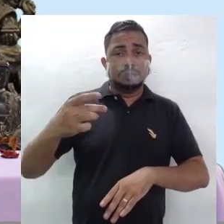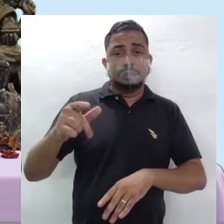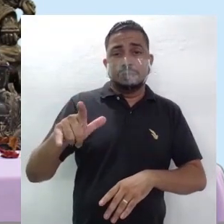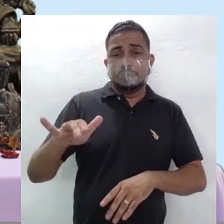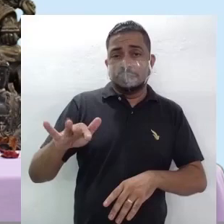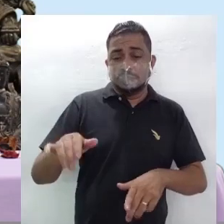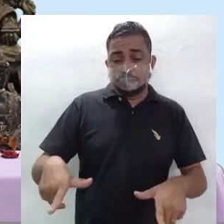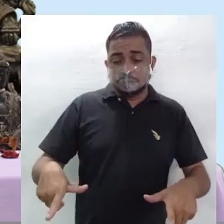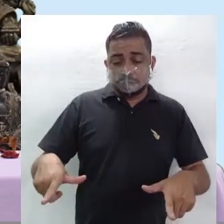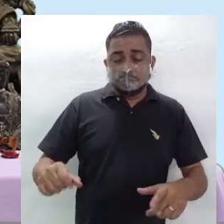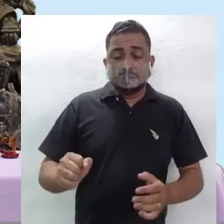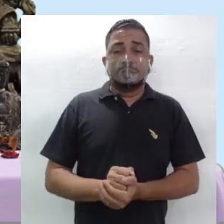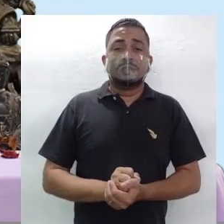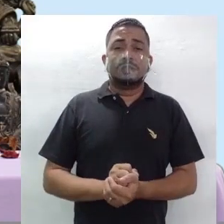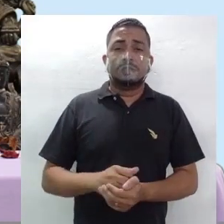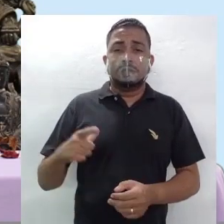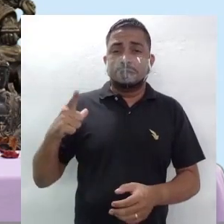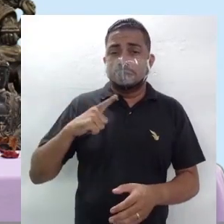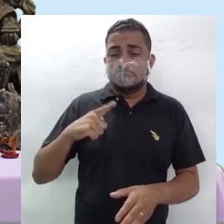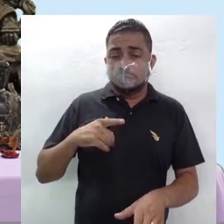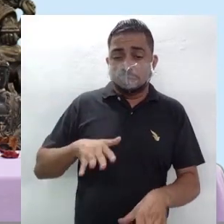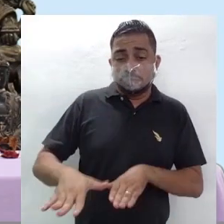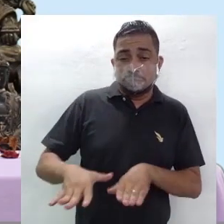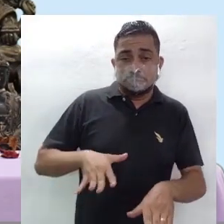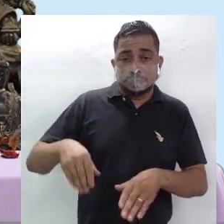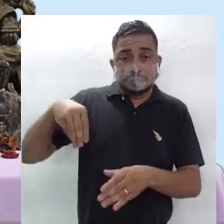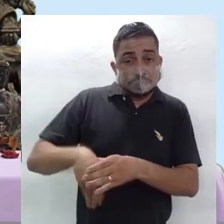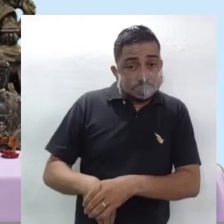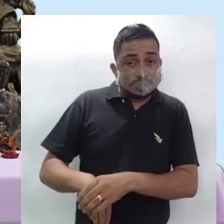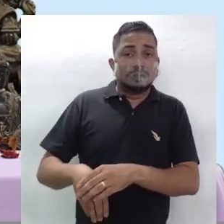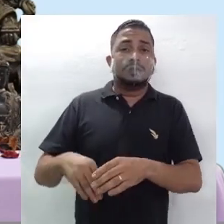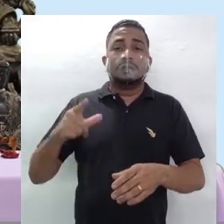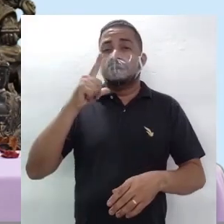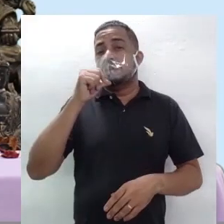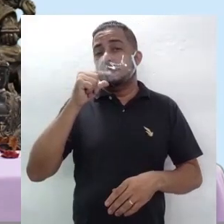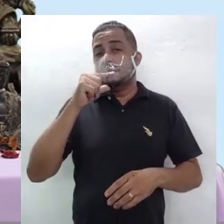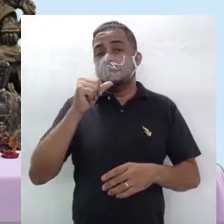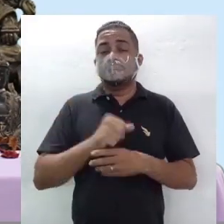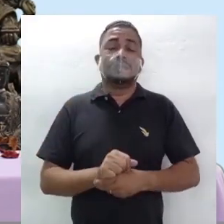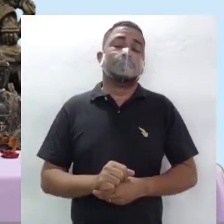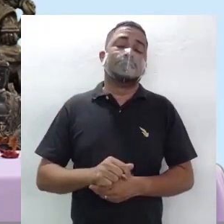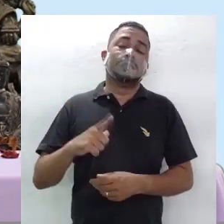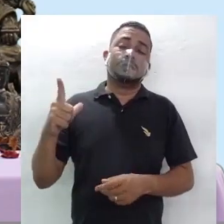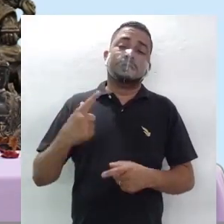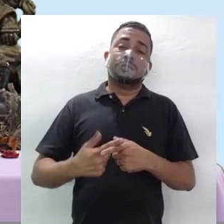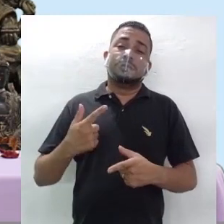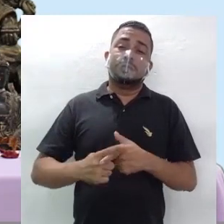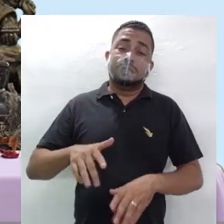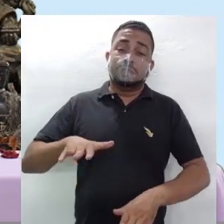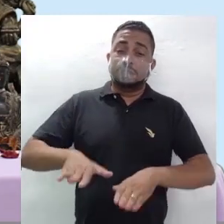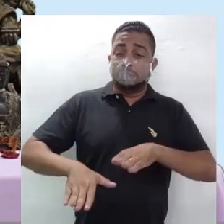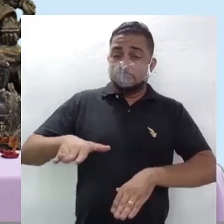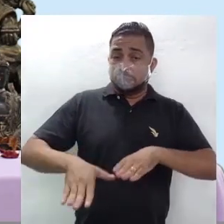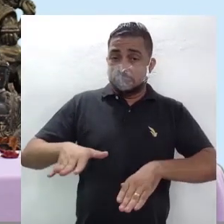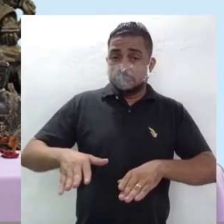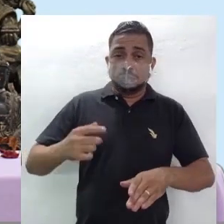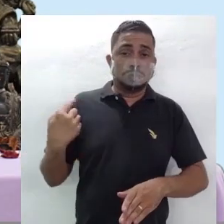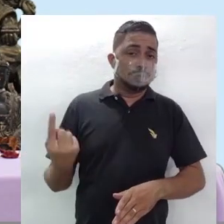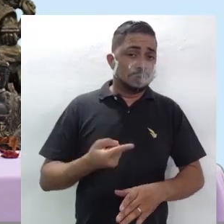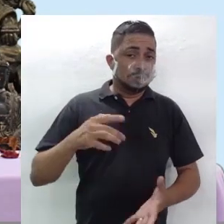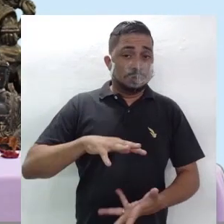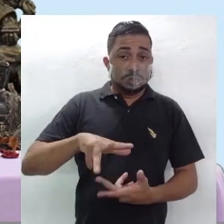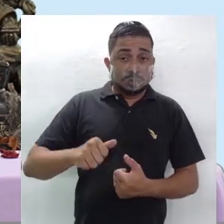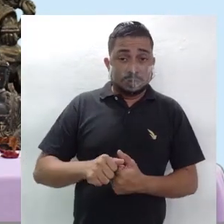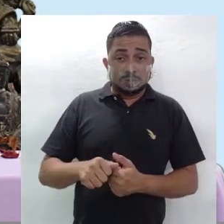estão ali no oceano se movendo, porque as placas tectônicas do nosso planeta, elas se